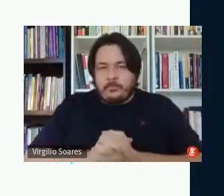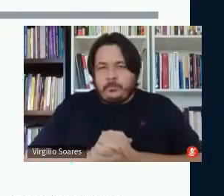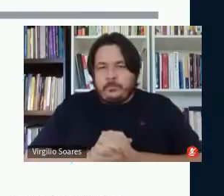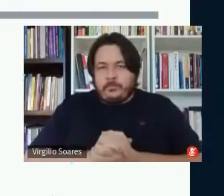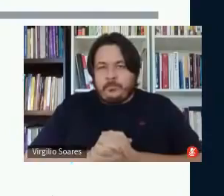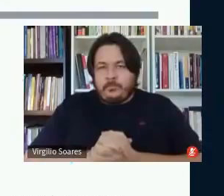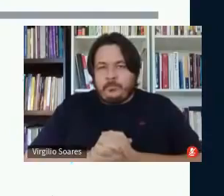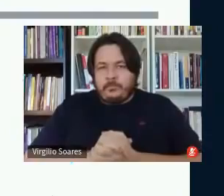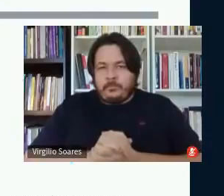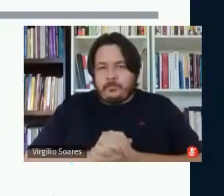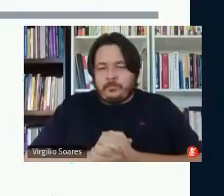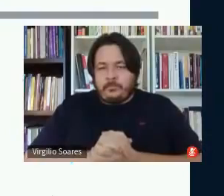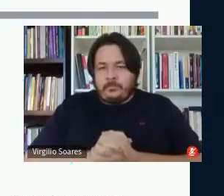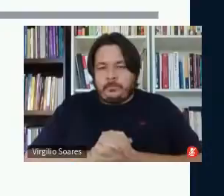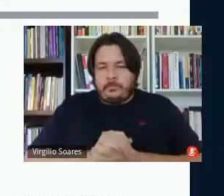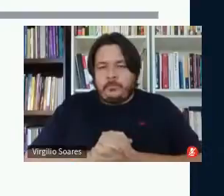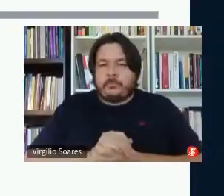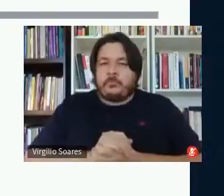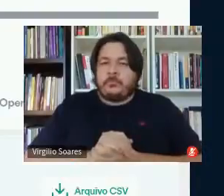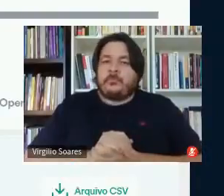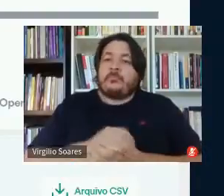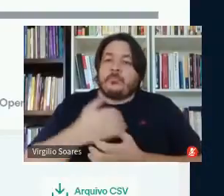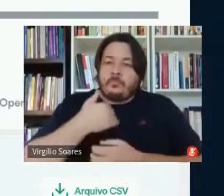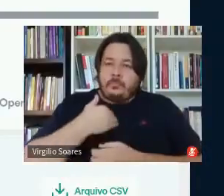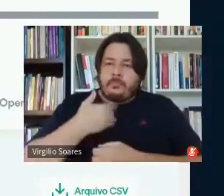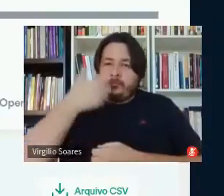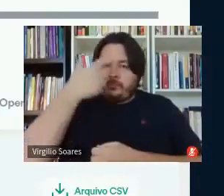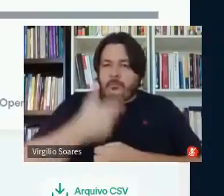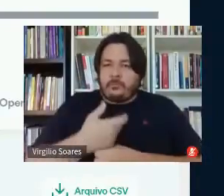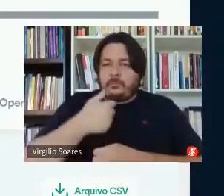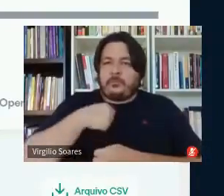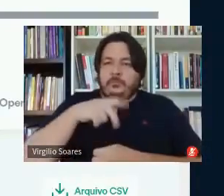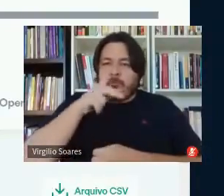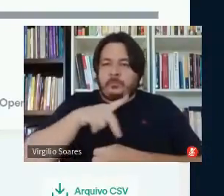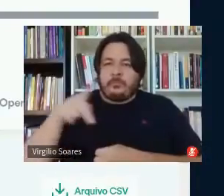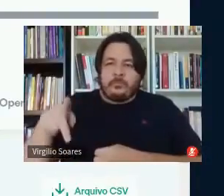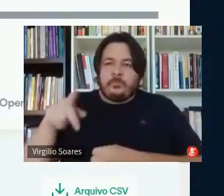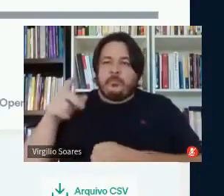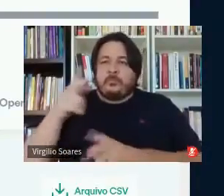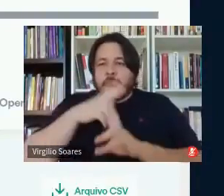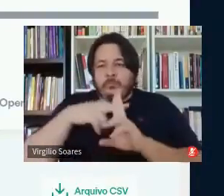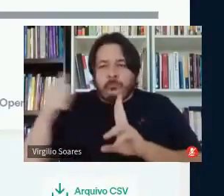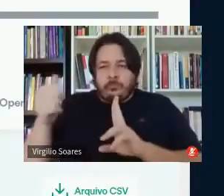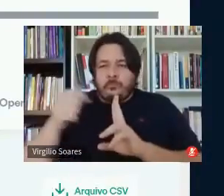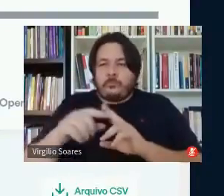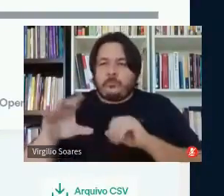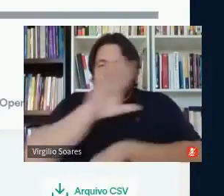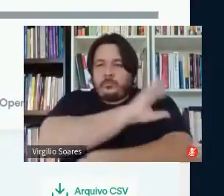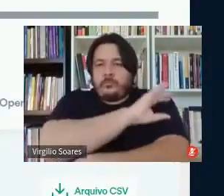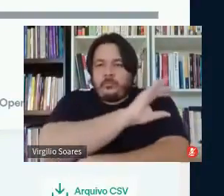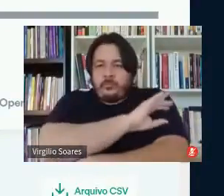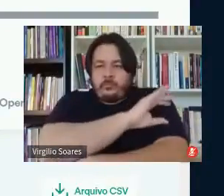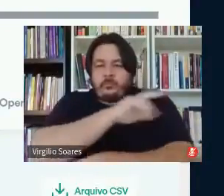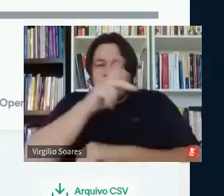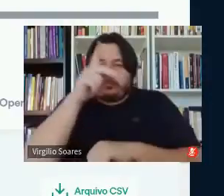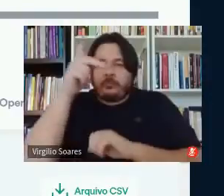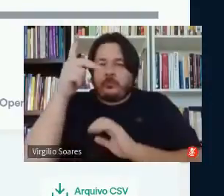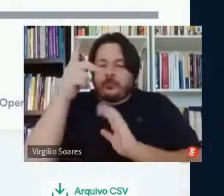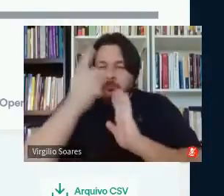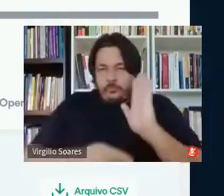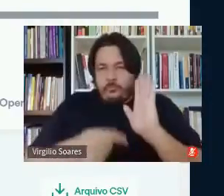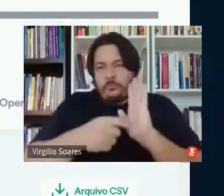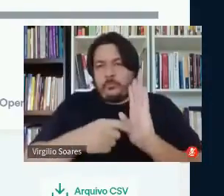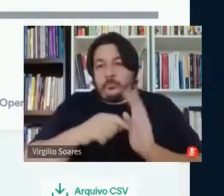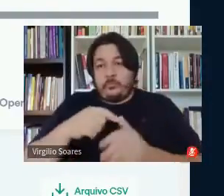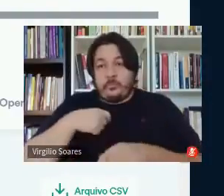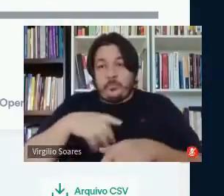apresento como docente da universidade, coordenadora do projeto, sendo bióloga de formação e